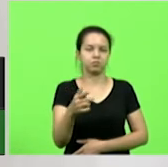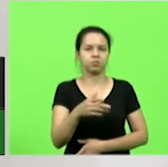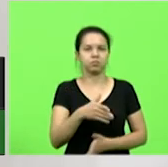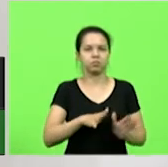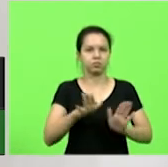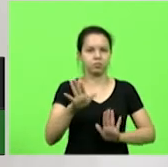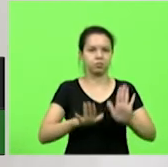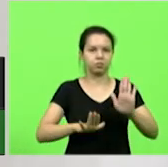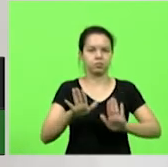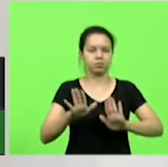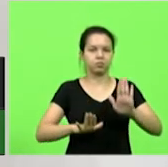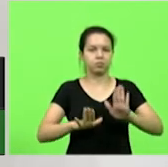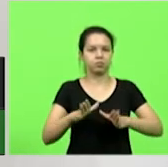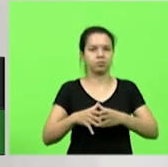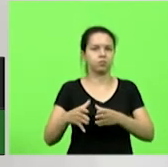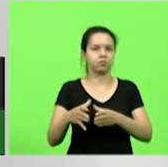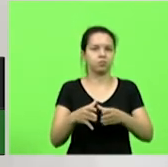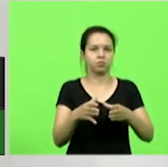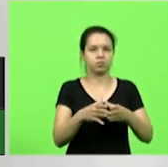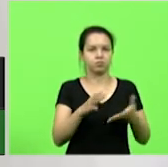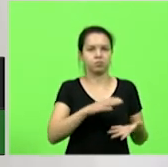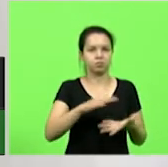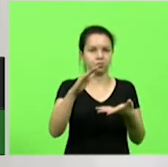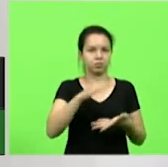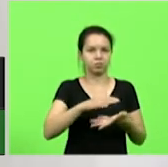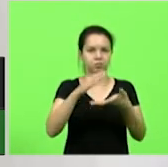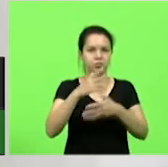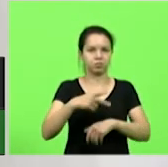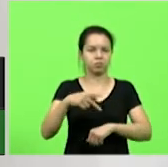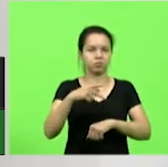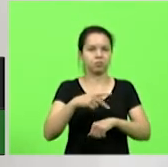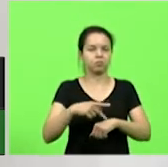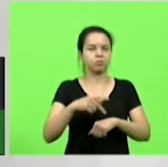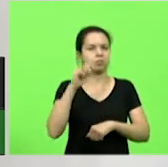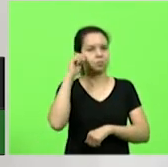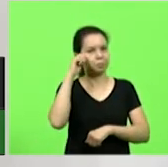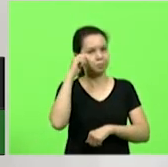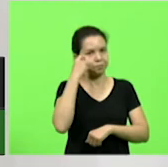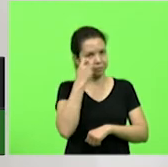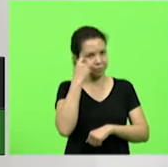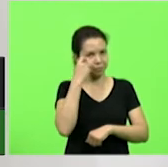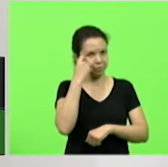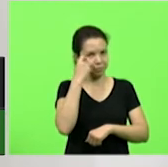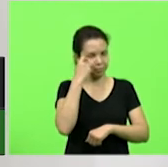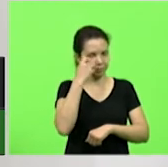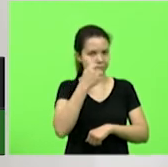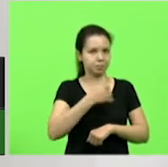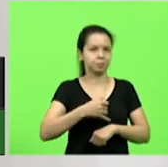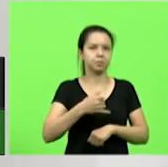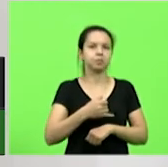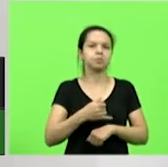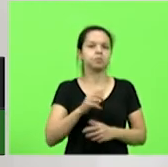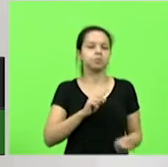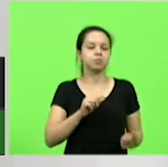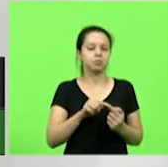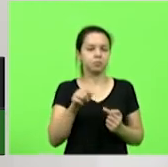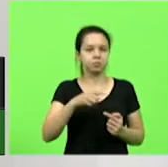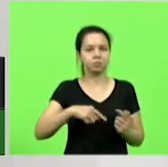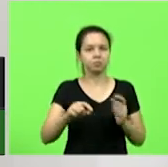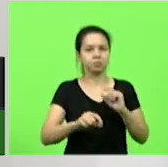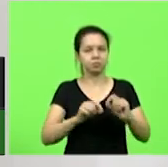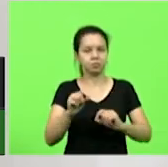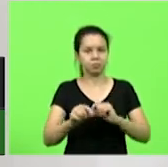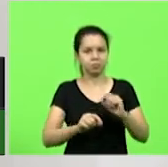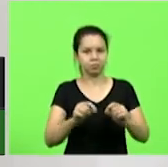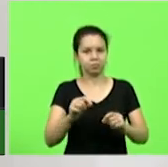para exploração e explotação de produção de petróleo e gás natural. O que que isso tem a ver com a gente? O leilão,